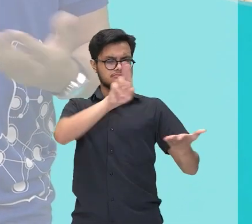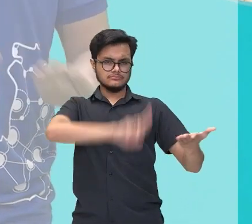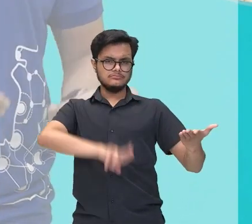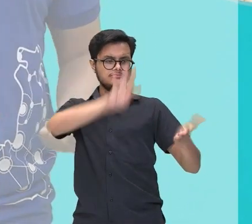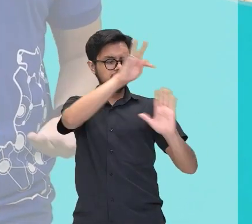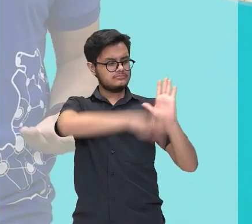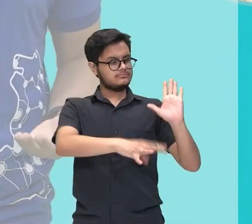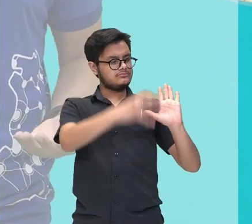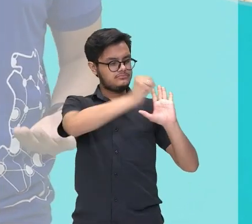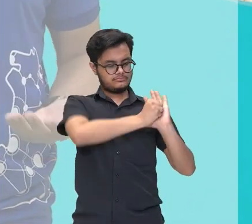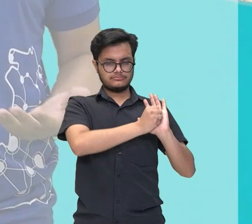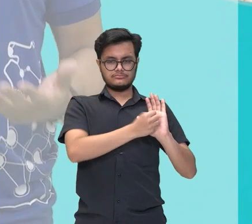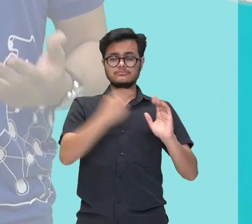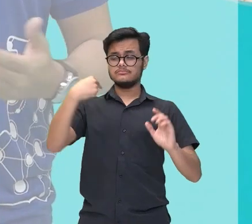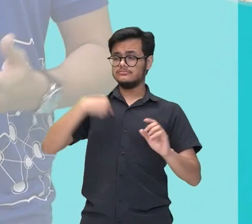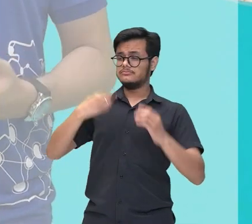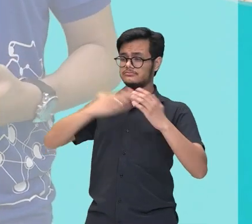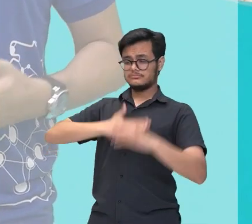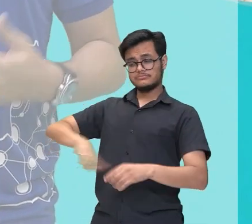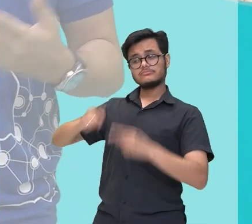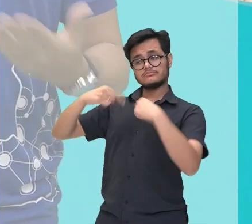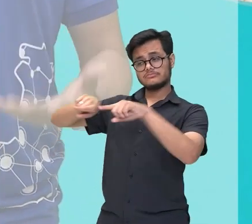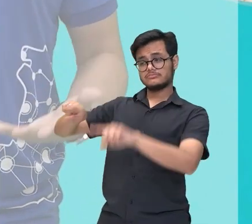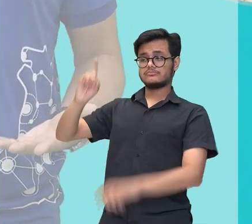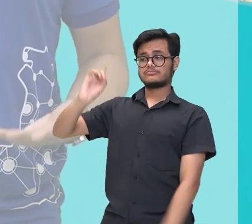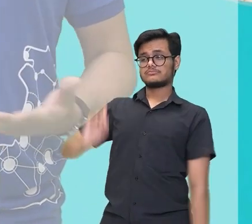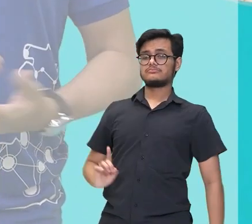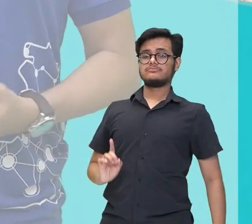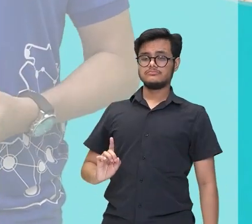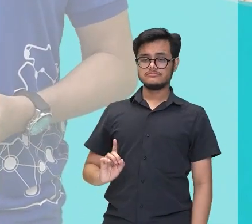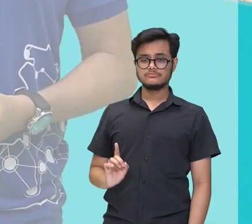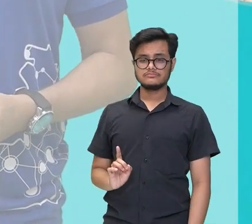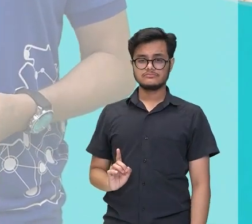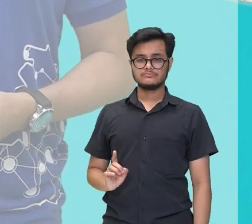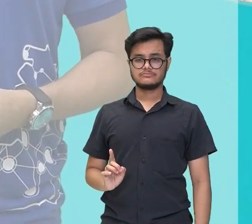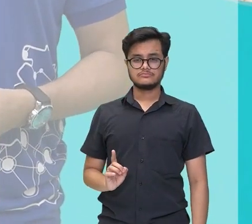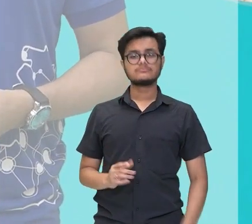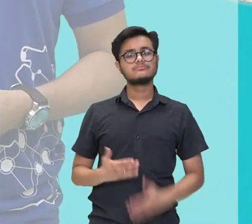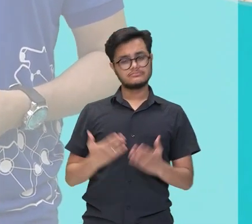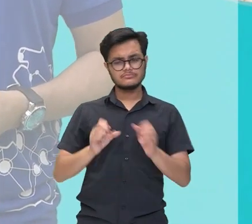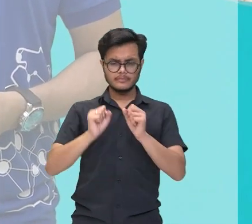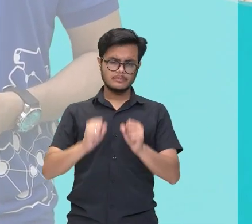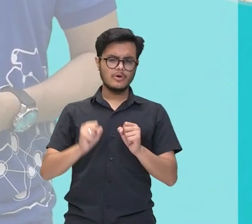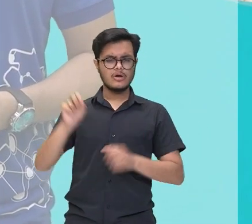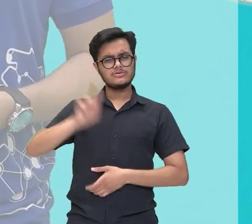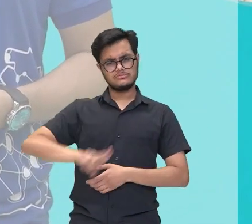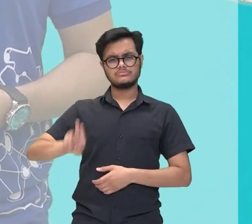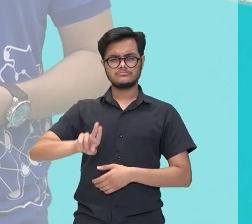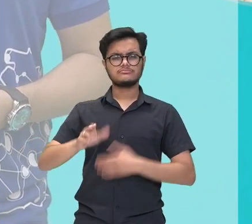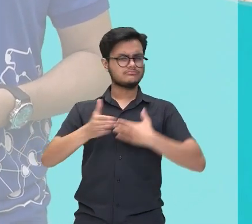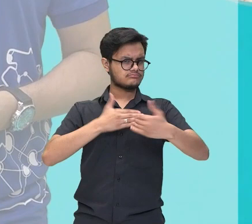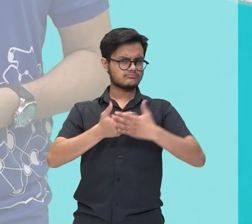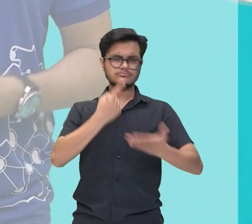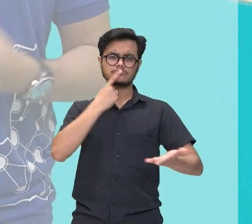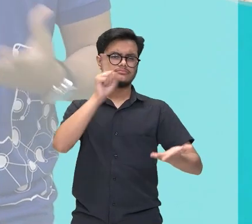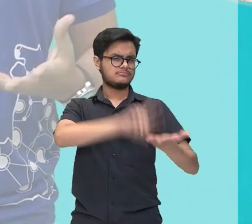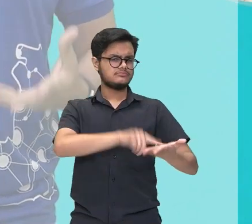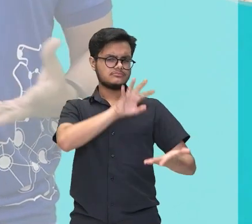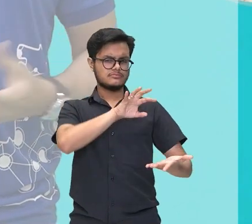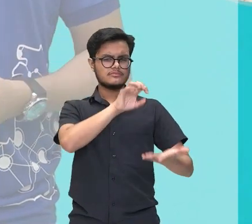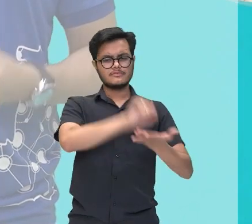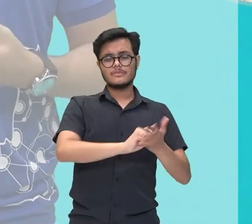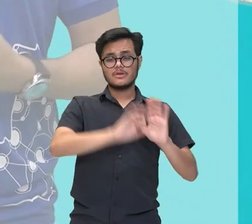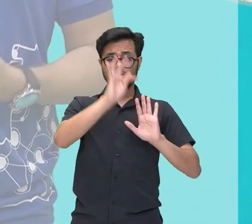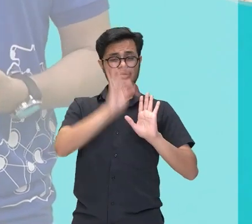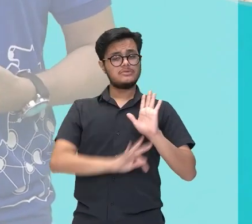tendo validade para você, né? O que você faz? Faz uma carta, né, reivindicatória, aí uma carta de reclamação, não, um texto